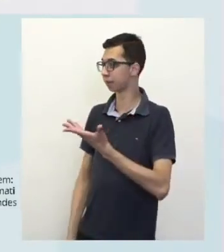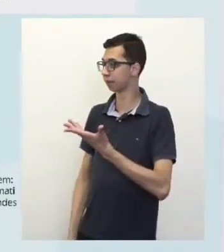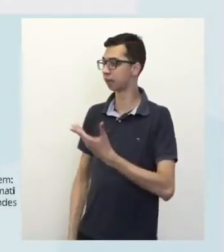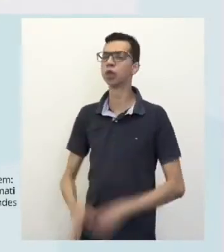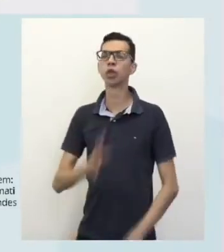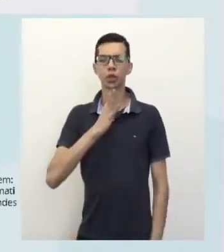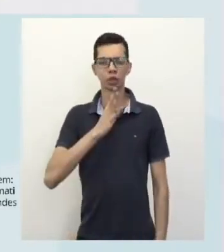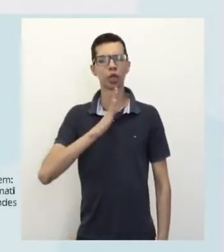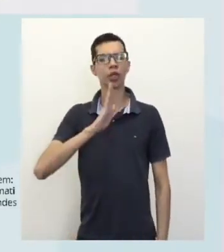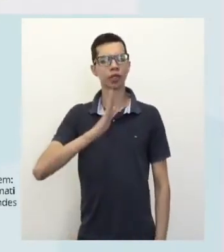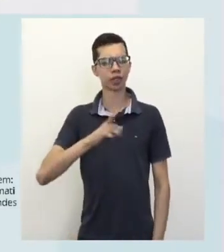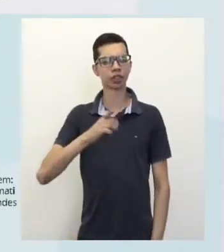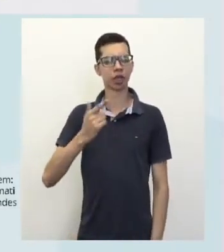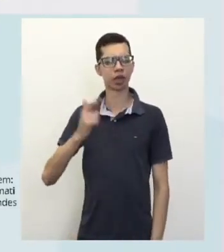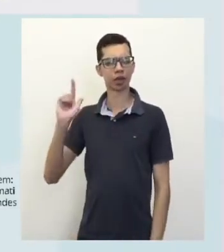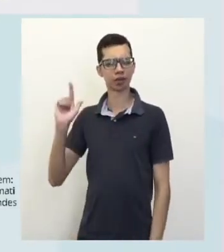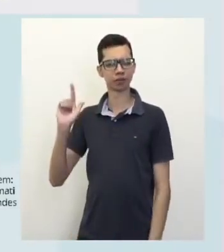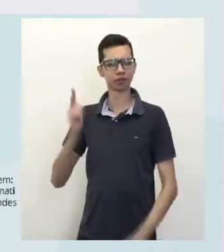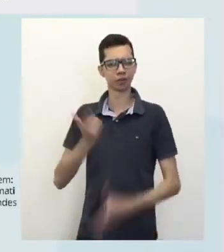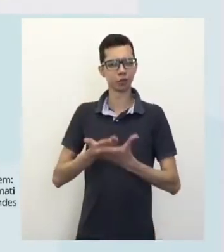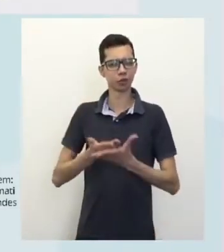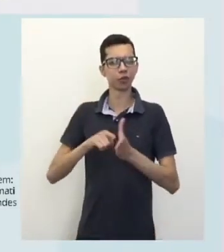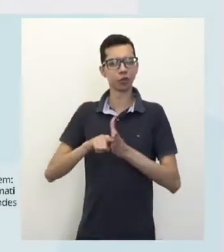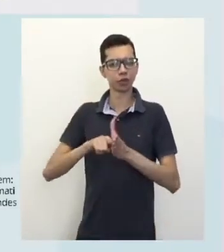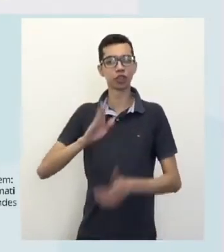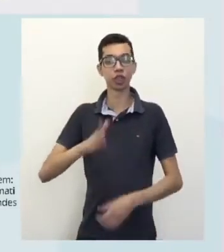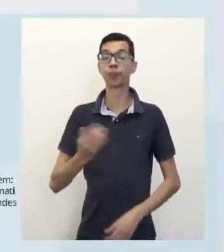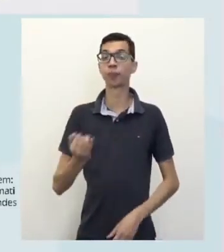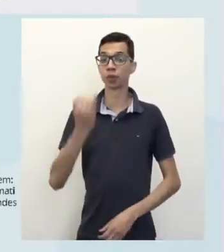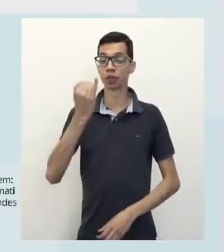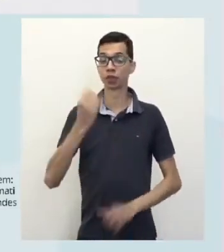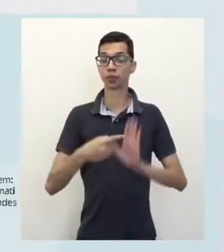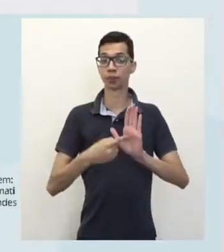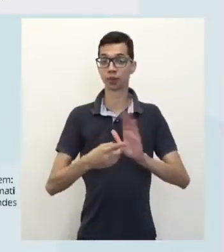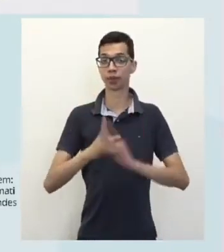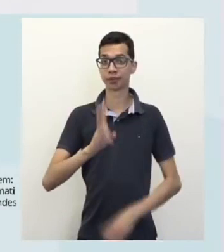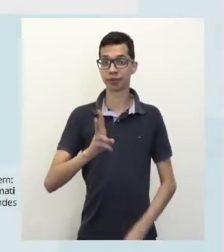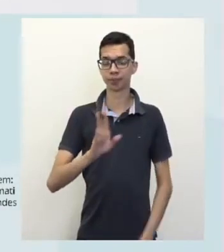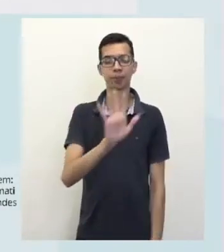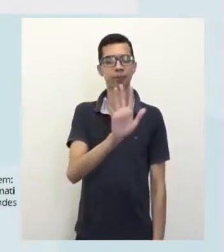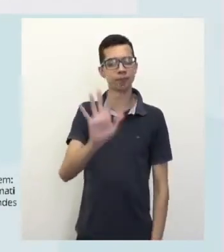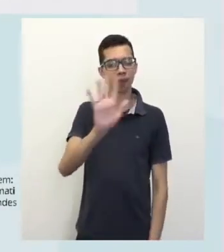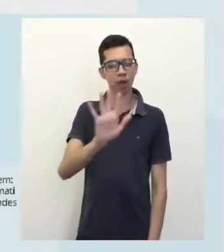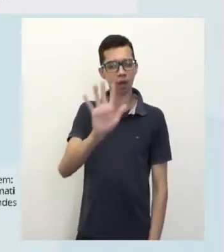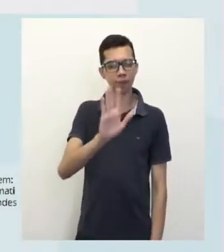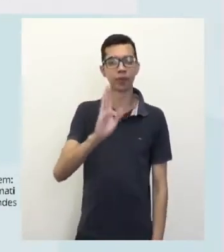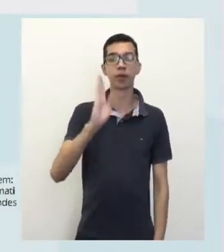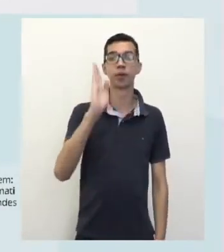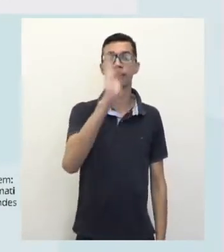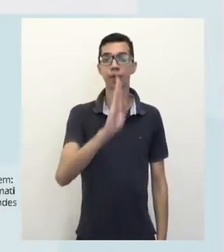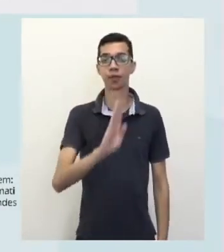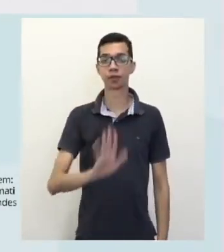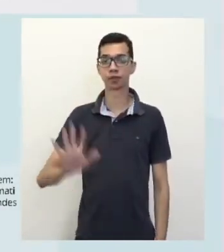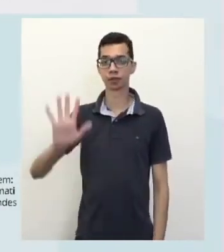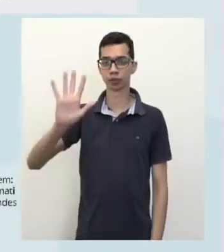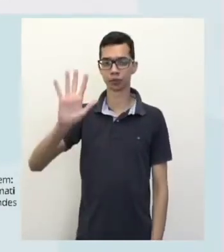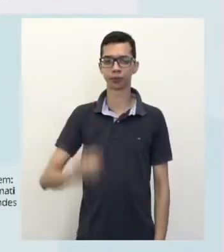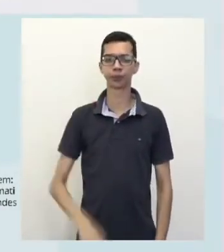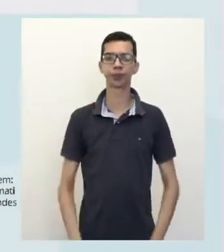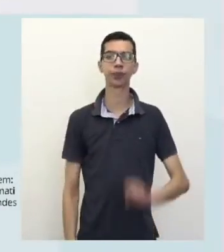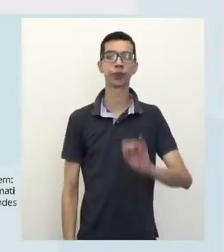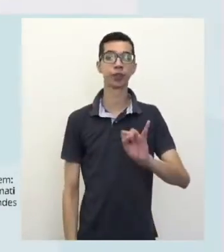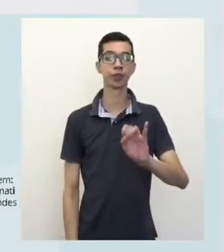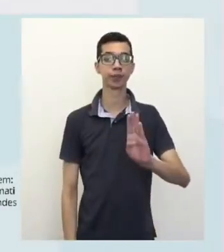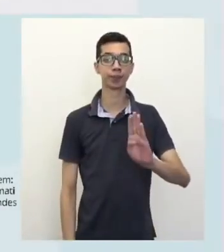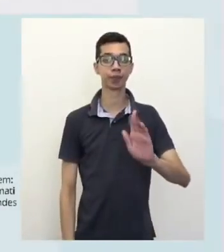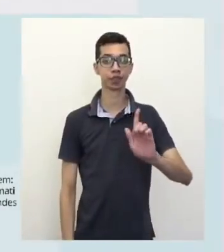né? Mas é importante a gente sempre destacar. Então, esse é um mapa das regiões brasileiras, é um mapa elaborado pelo IBGE.